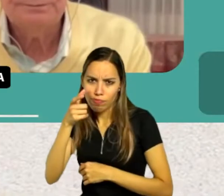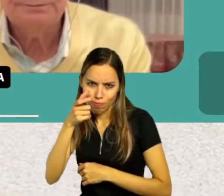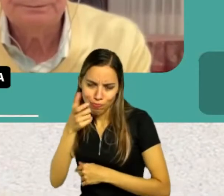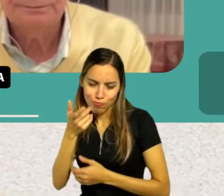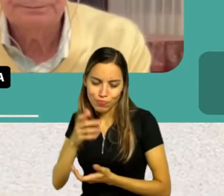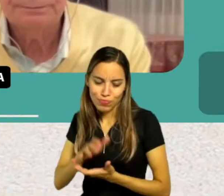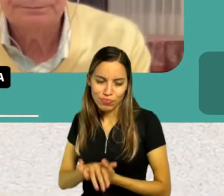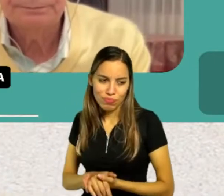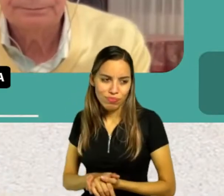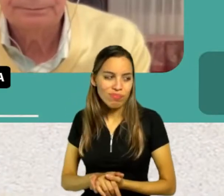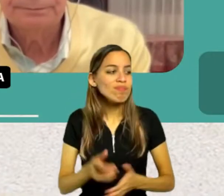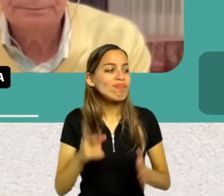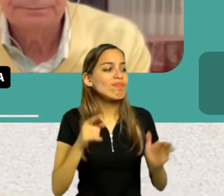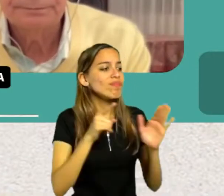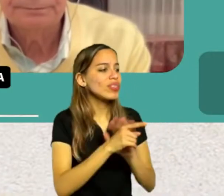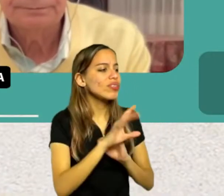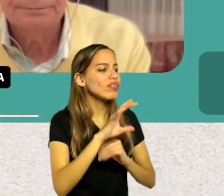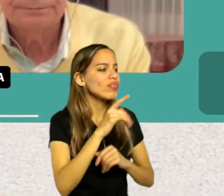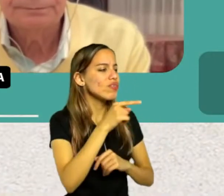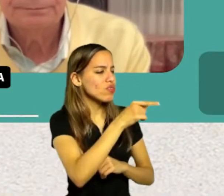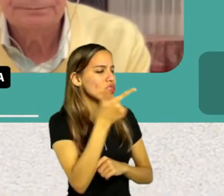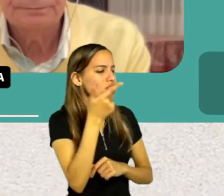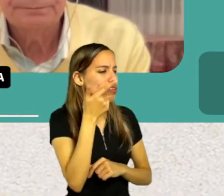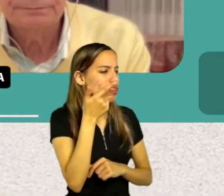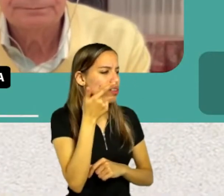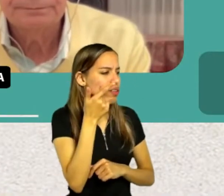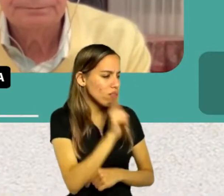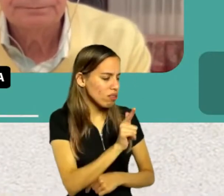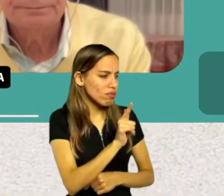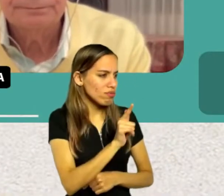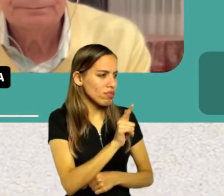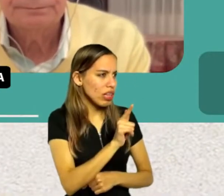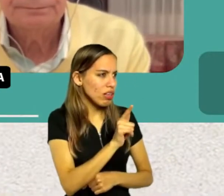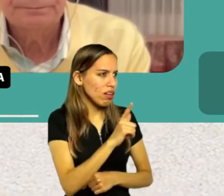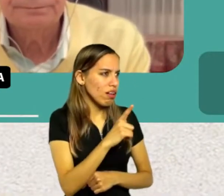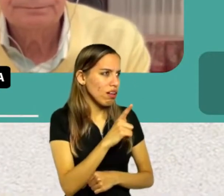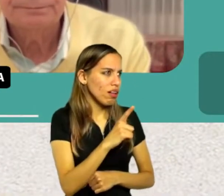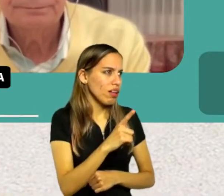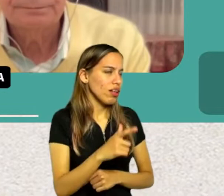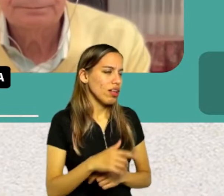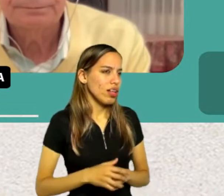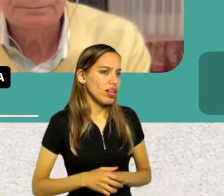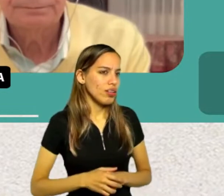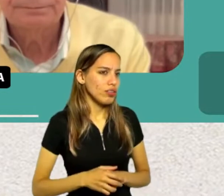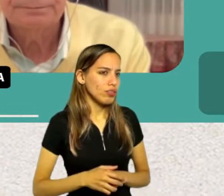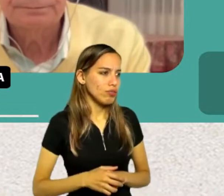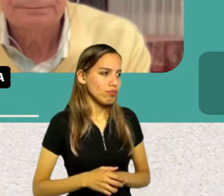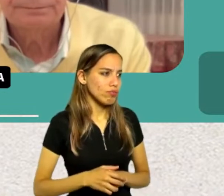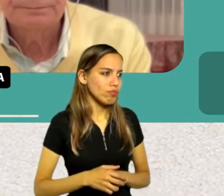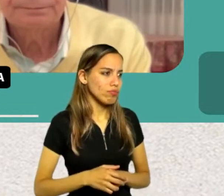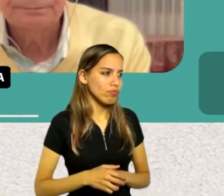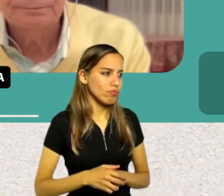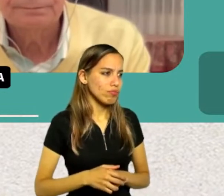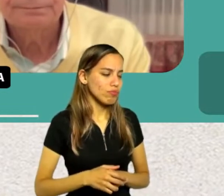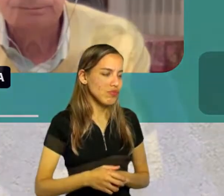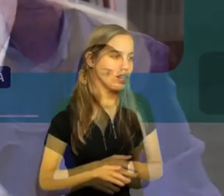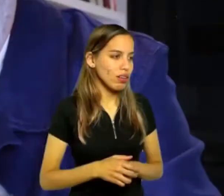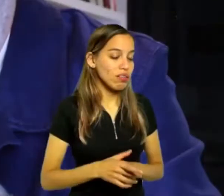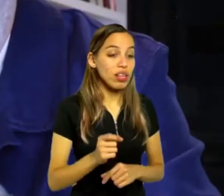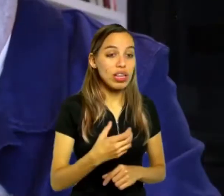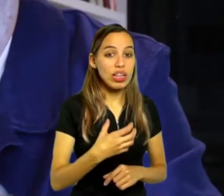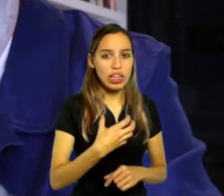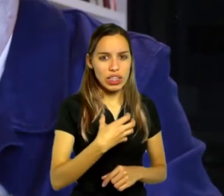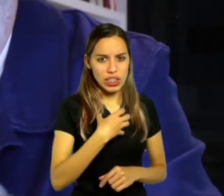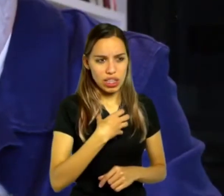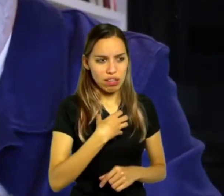você consegue aplicar essa regra dessa ciência e dessa arte nos